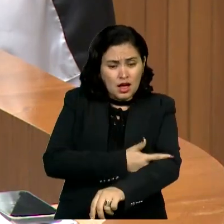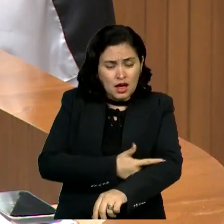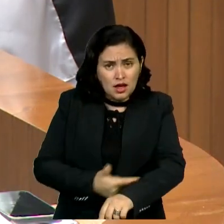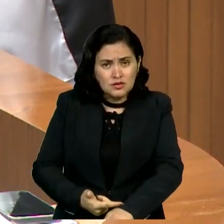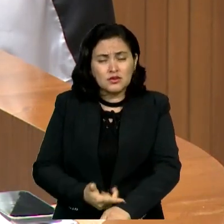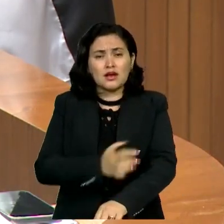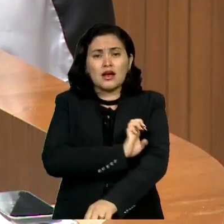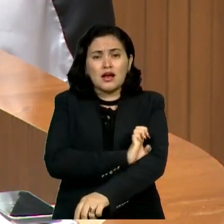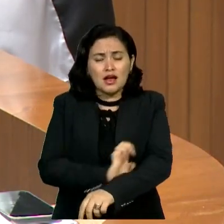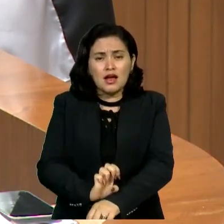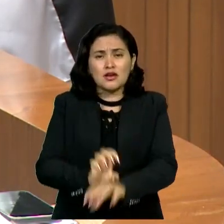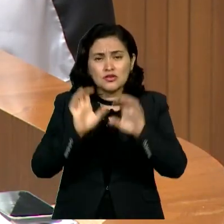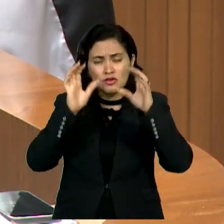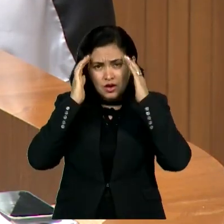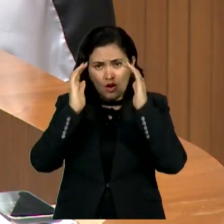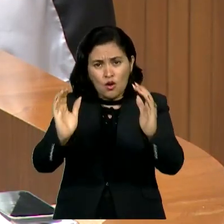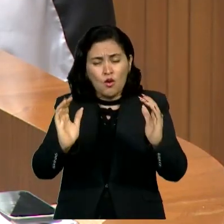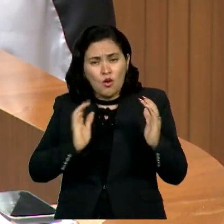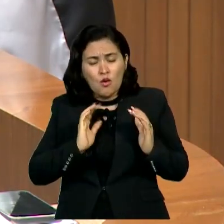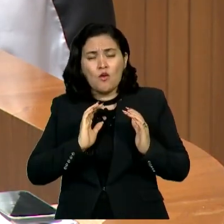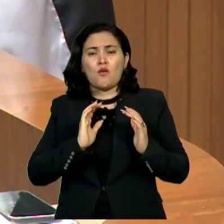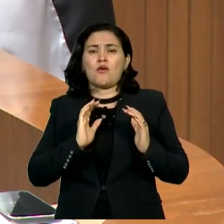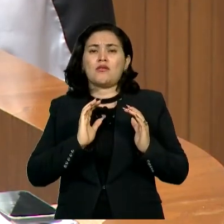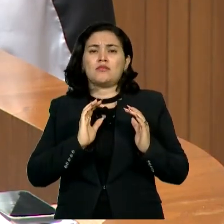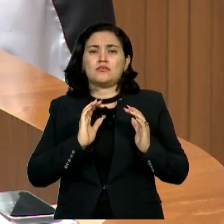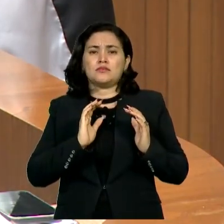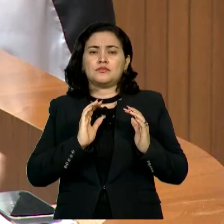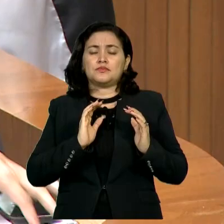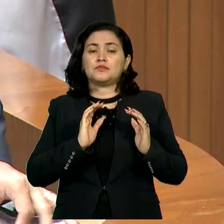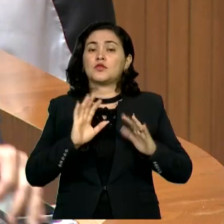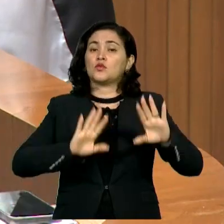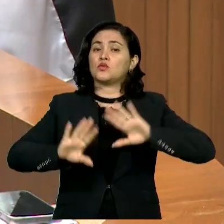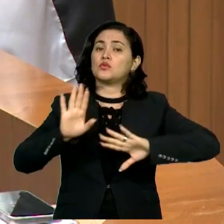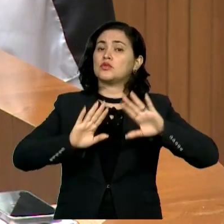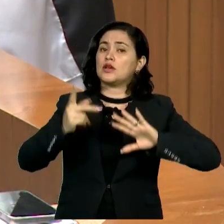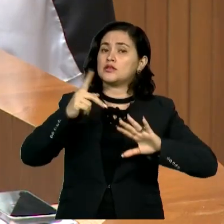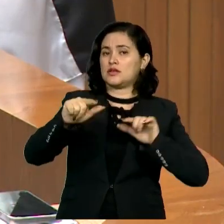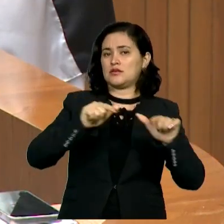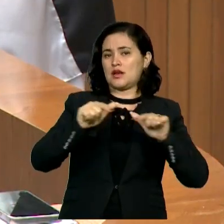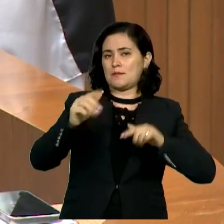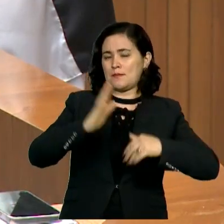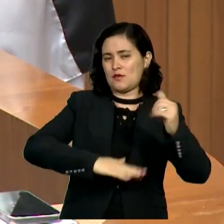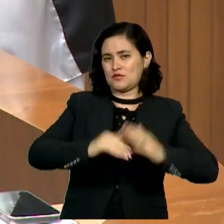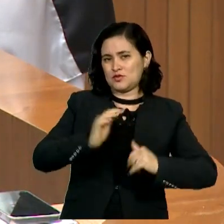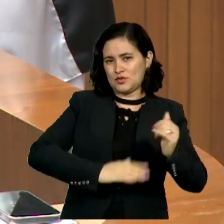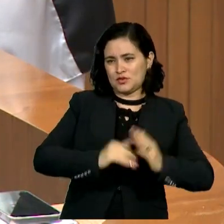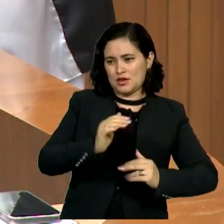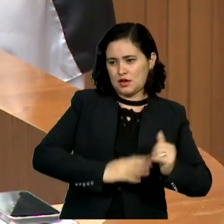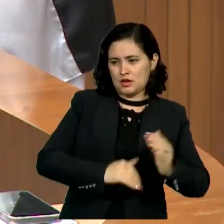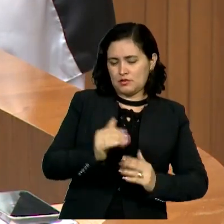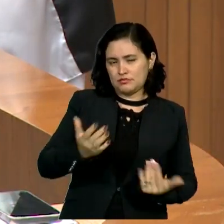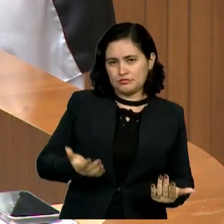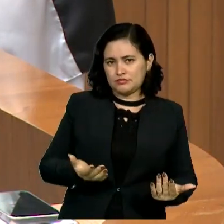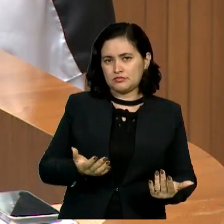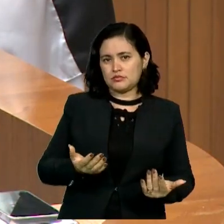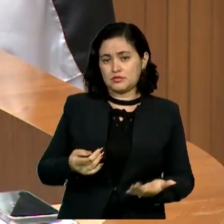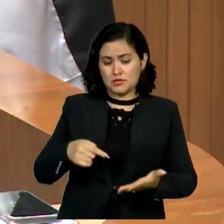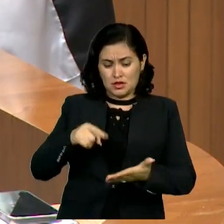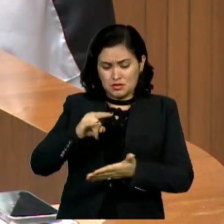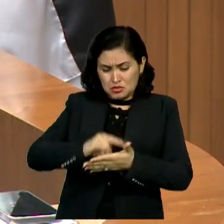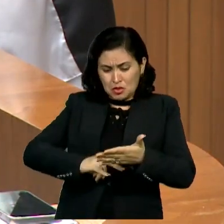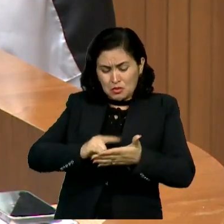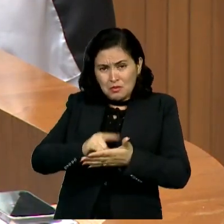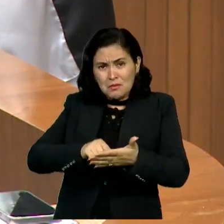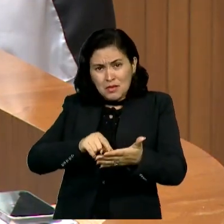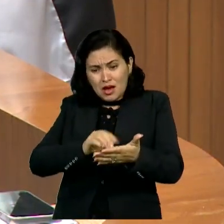profissão, e zelar por sua atuação profissional. Então, uma nota como essa aqui, seu Caio Saraiva, envergonha